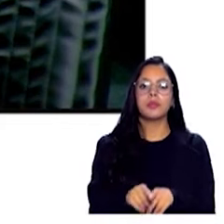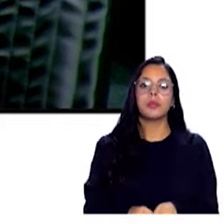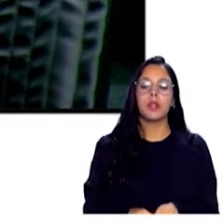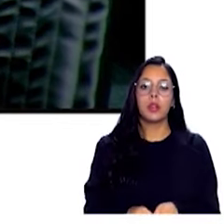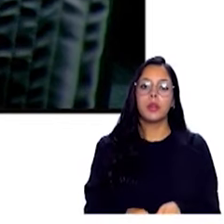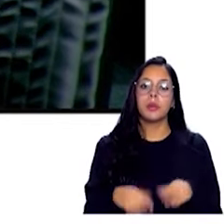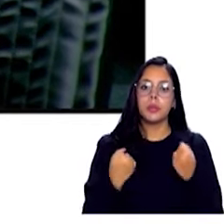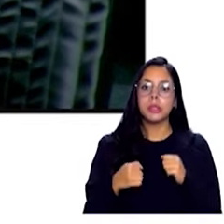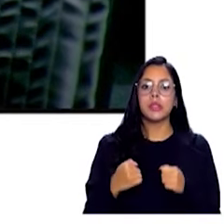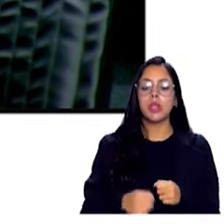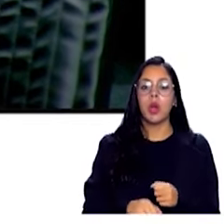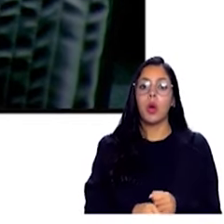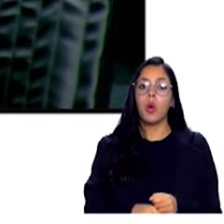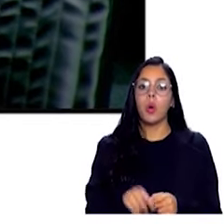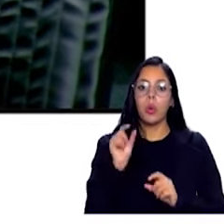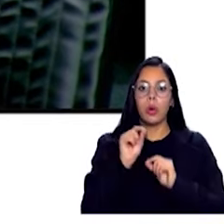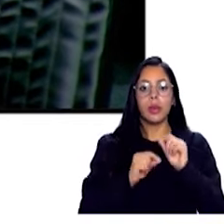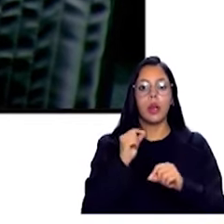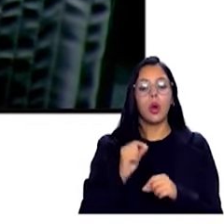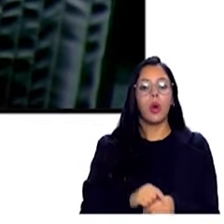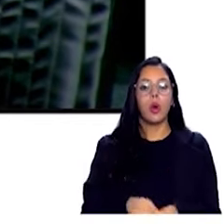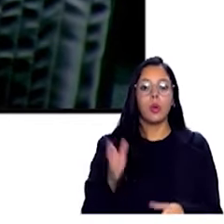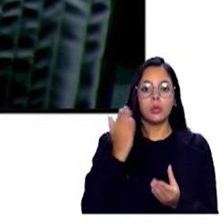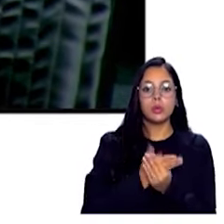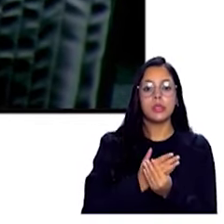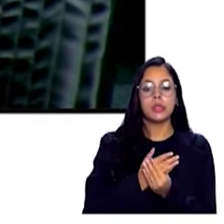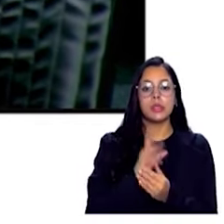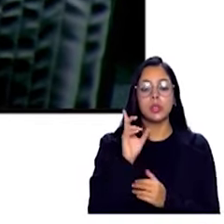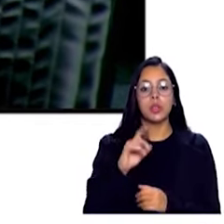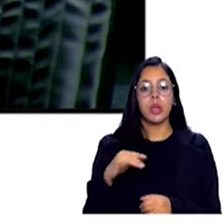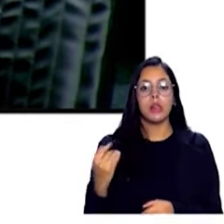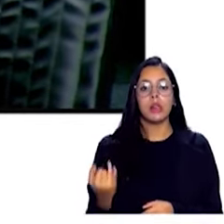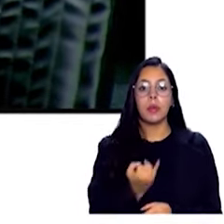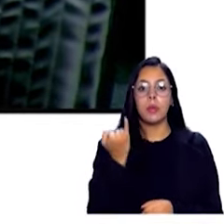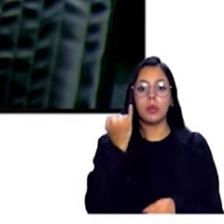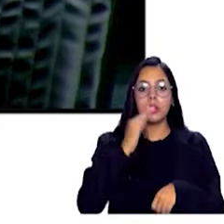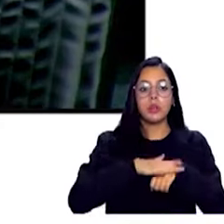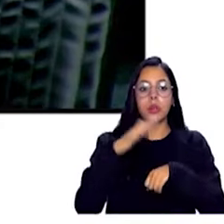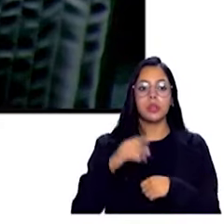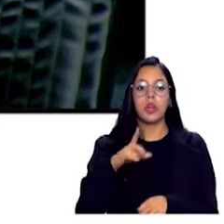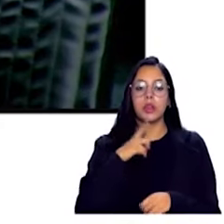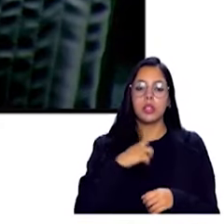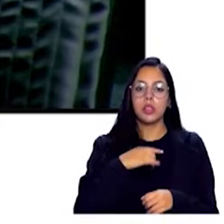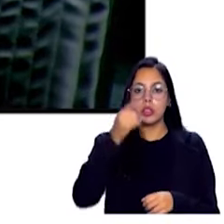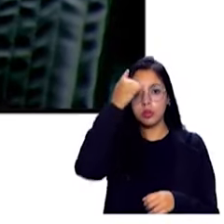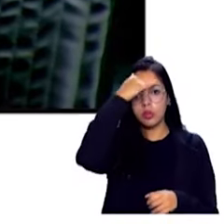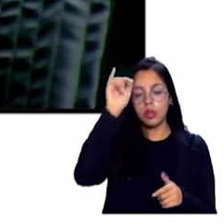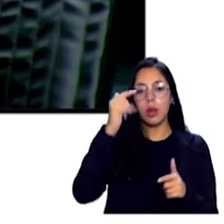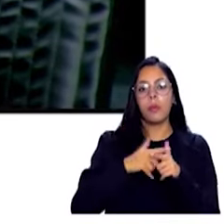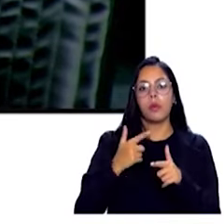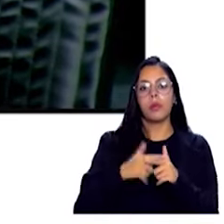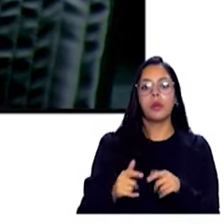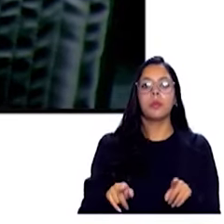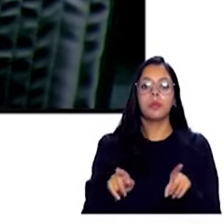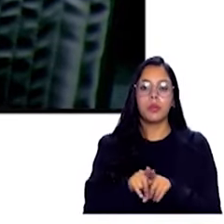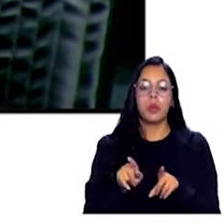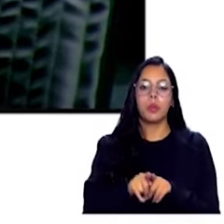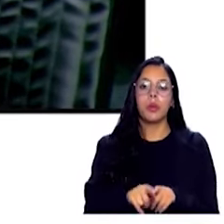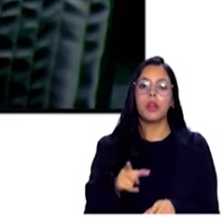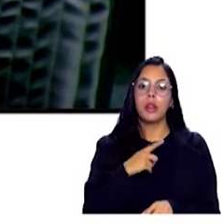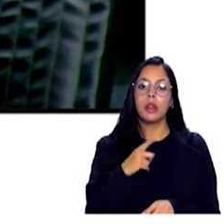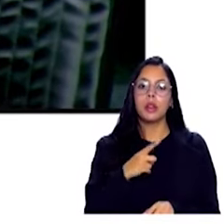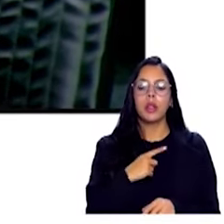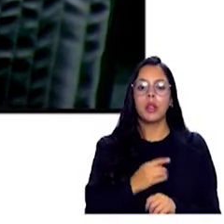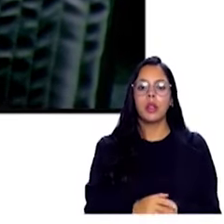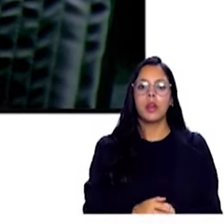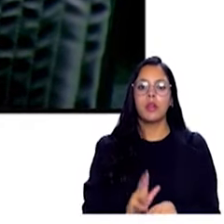atividades que possam primeiro lugar prevenir conflitos segundo lugar gerir de modo adequado os conflitos que